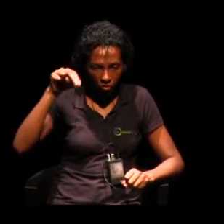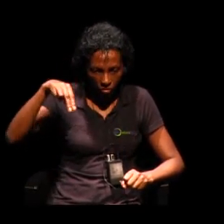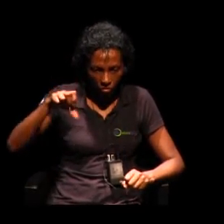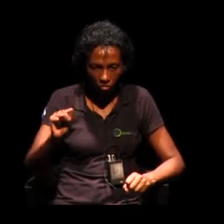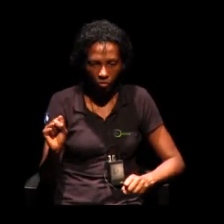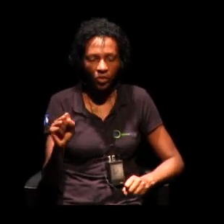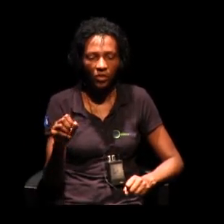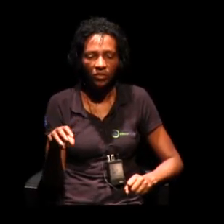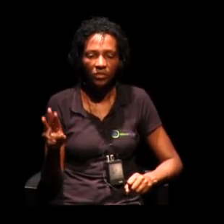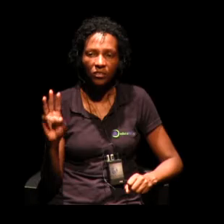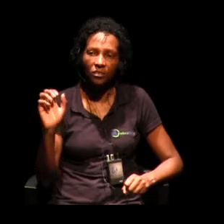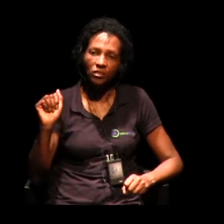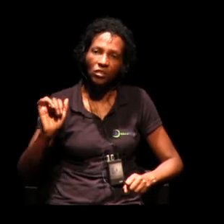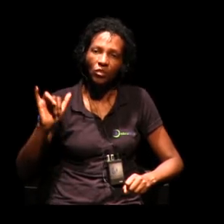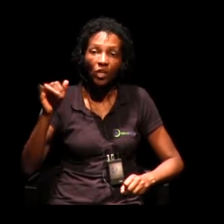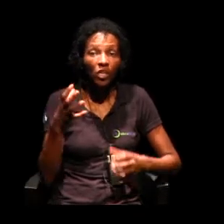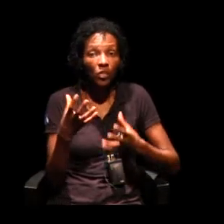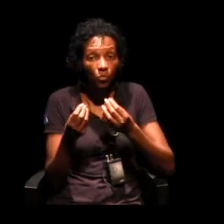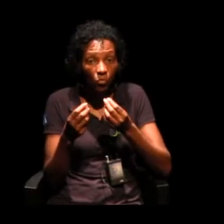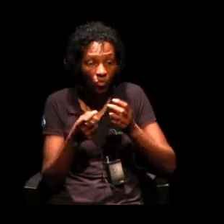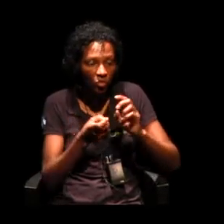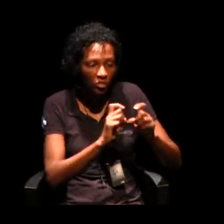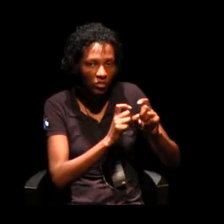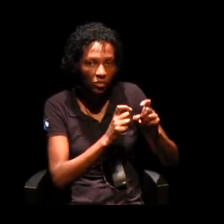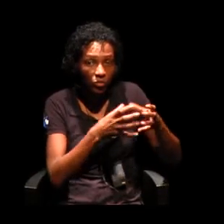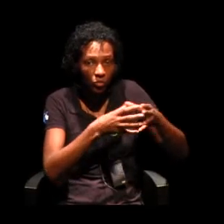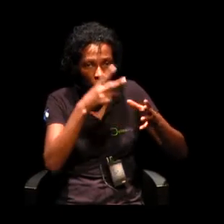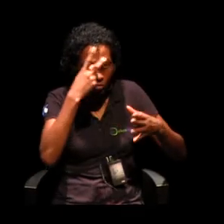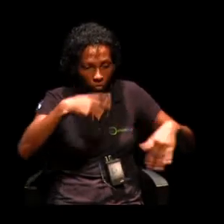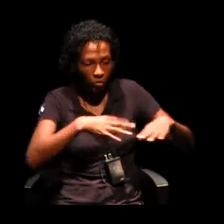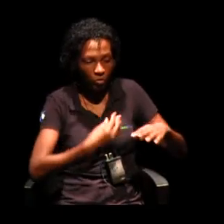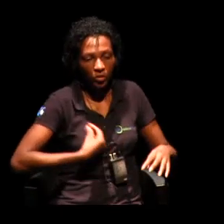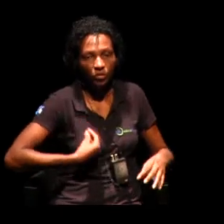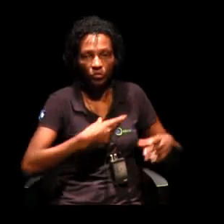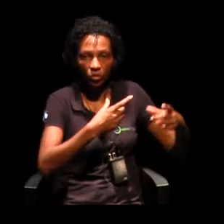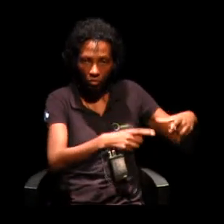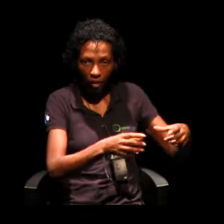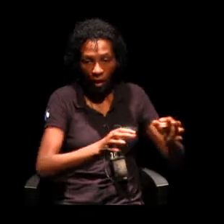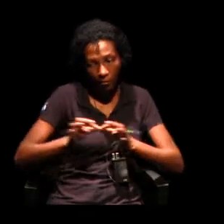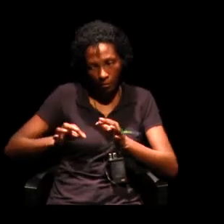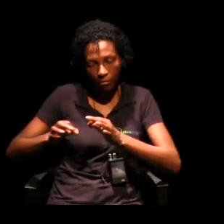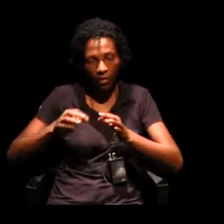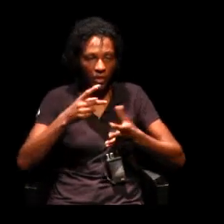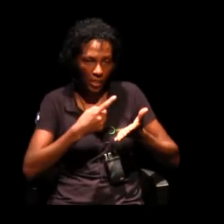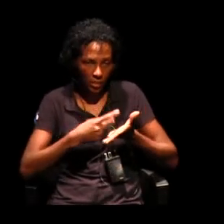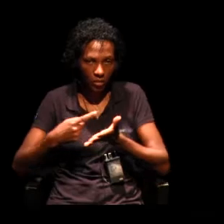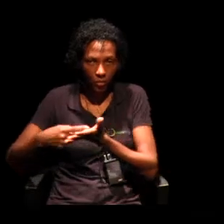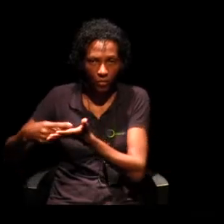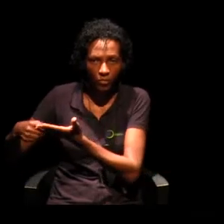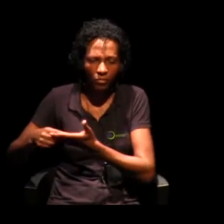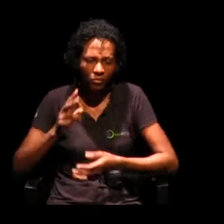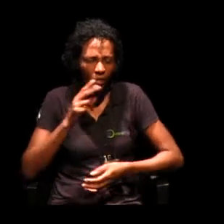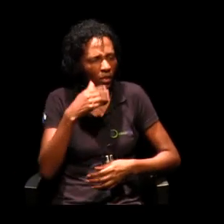Queensway, e tivemos muitas reuniões com a comunidade para criar esse programa, e depois